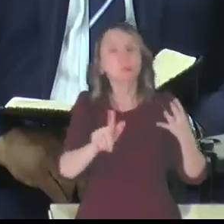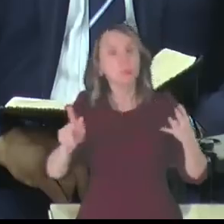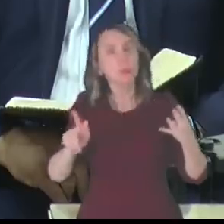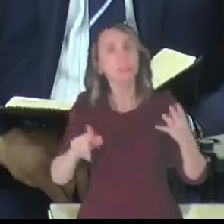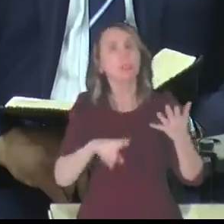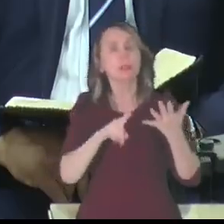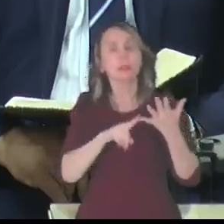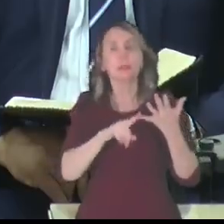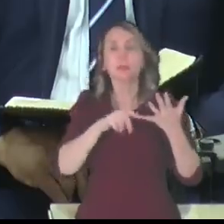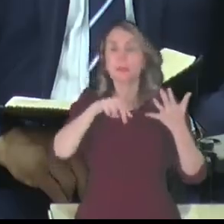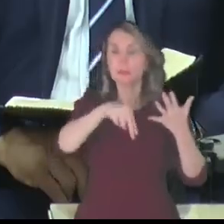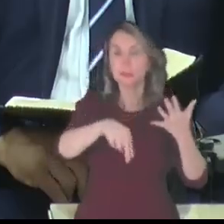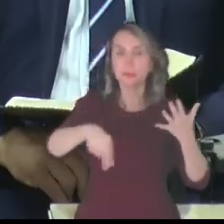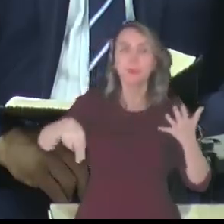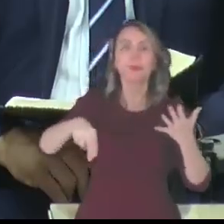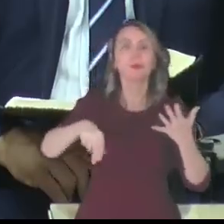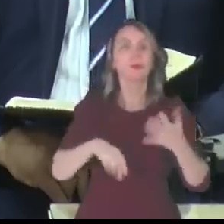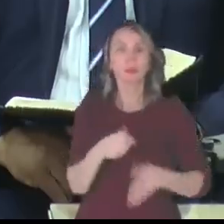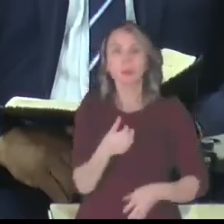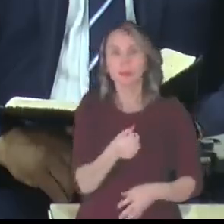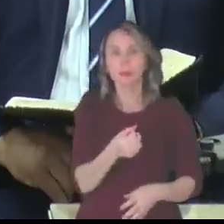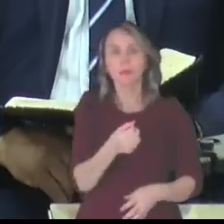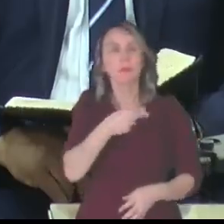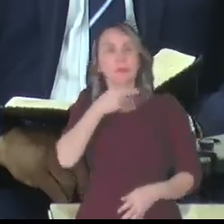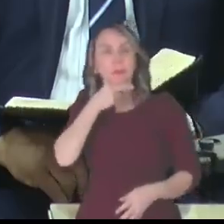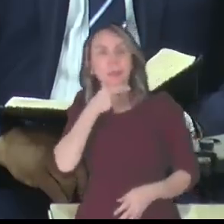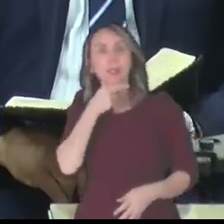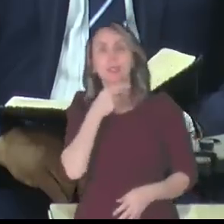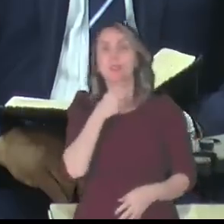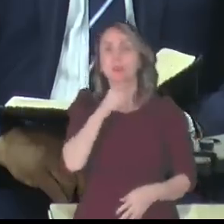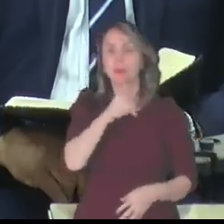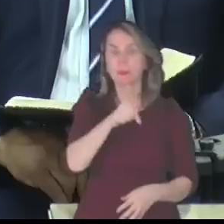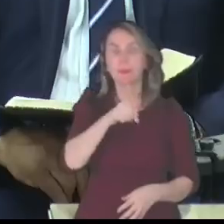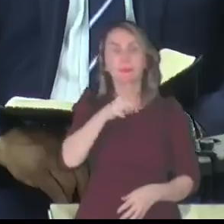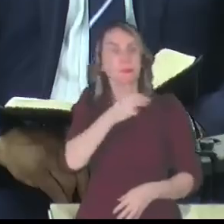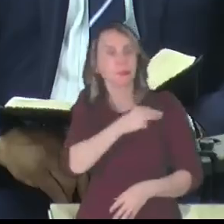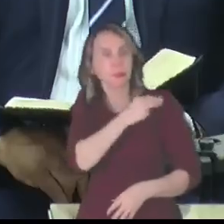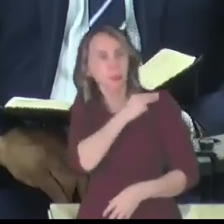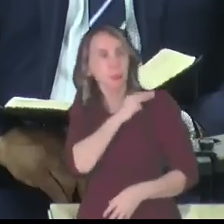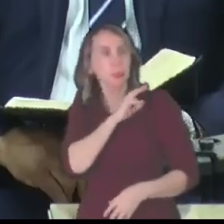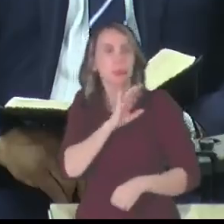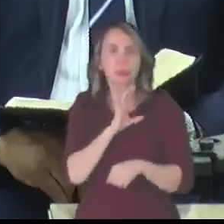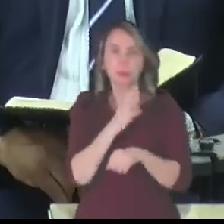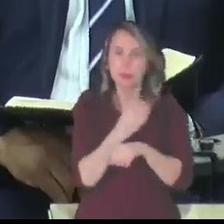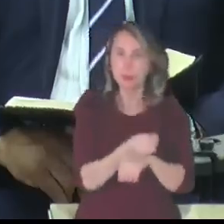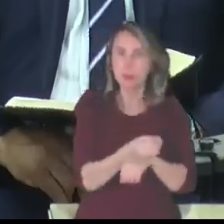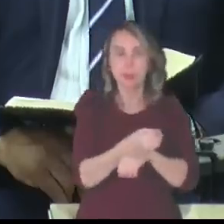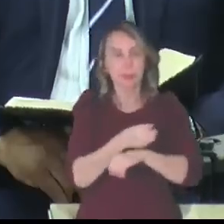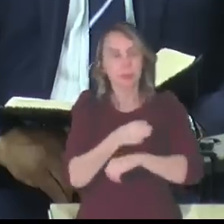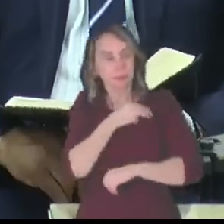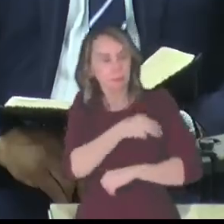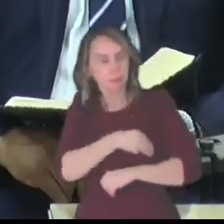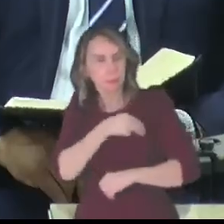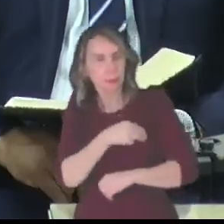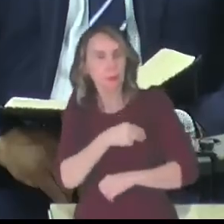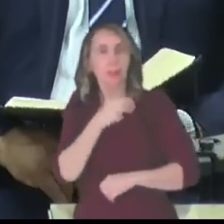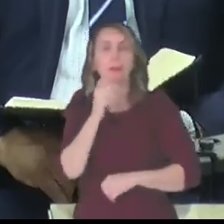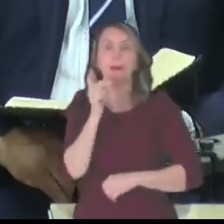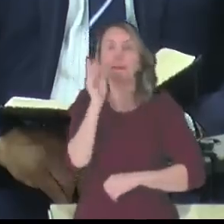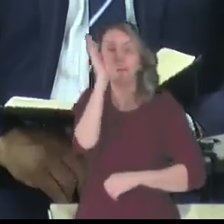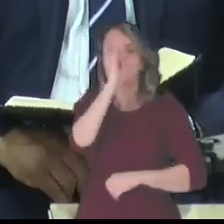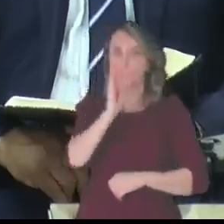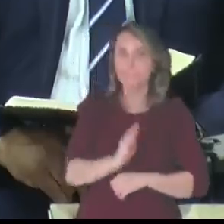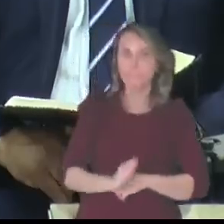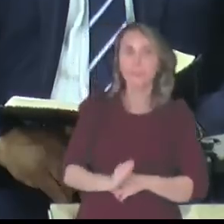noras Orar pelos seus netos orar pelo Ministério orar pela Igreja Orar pelos missionários orar pela Pátria